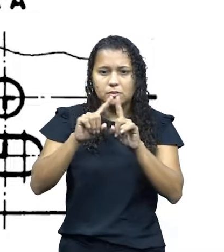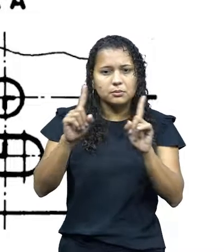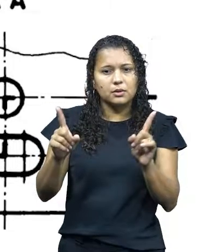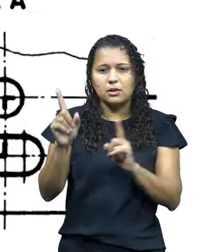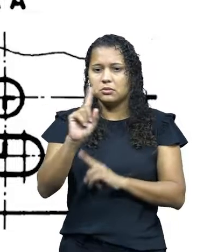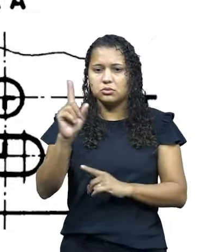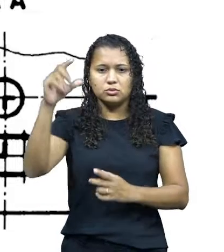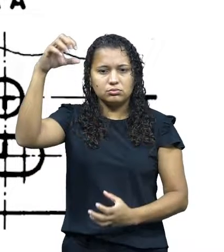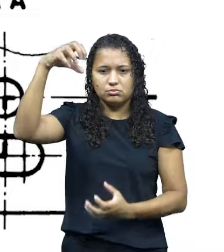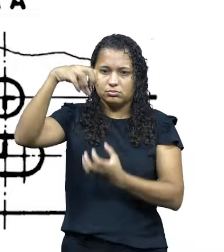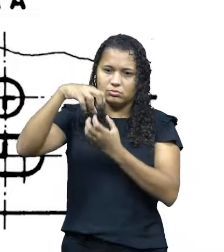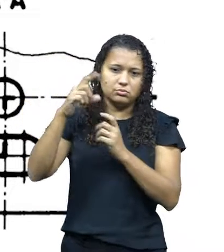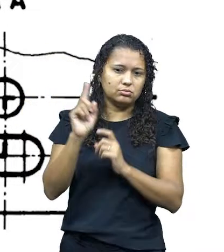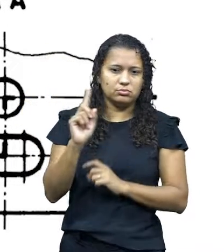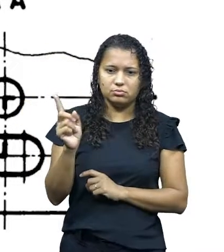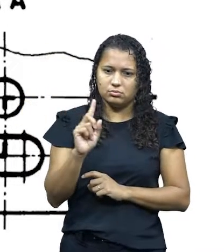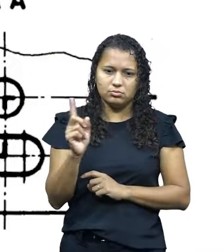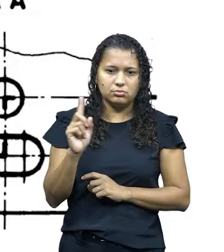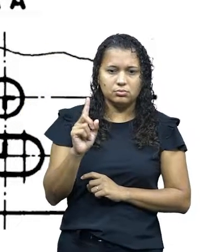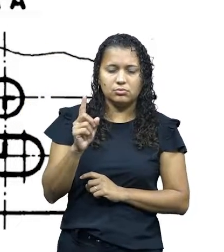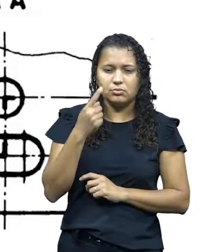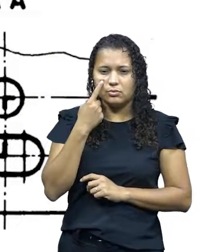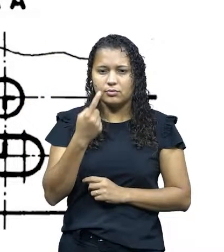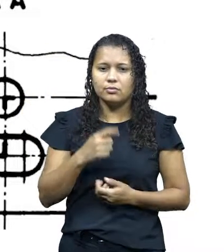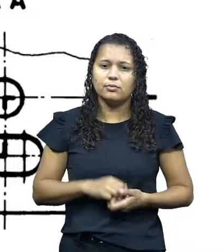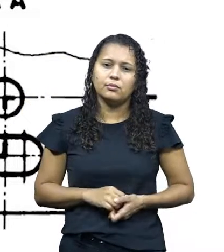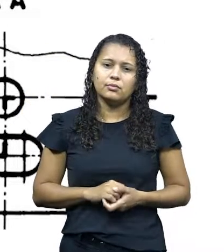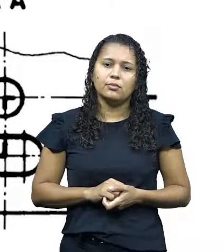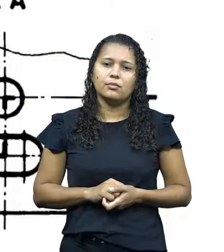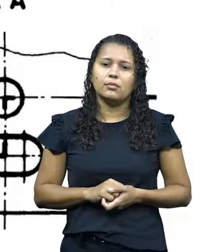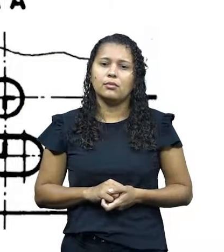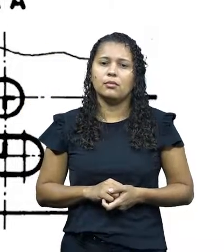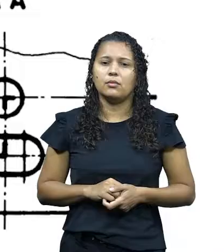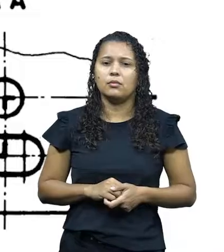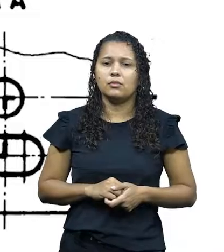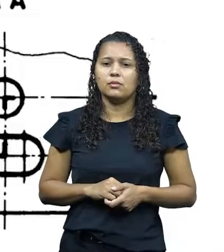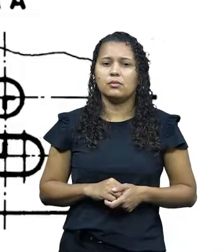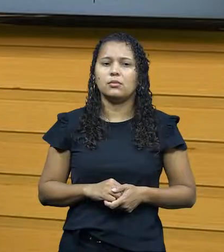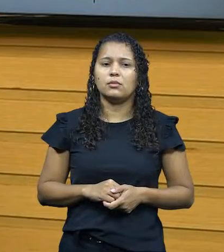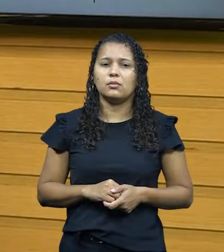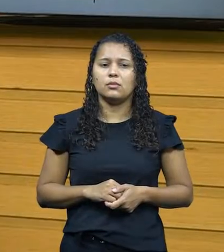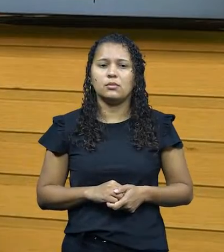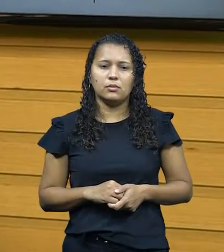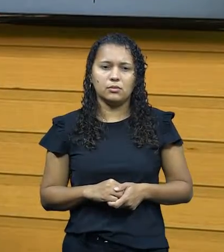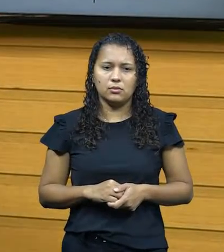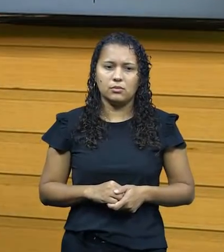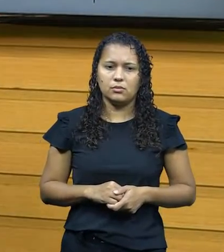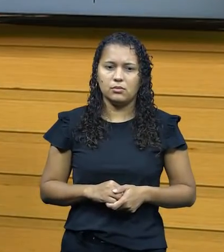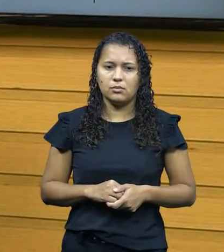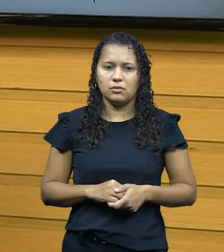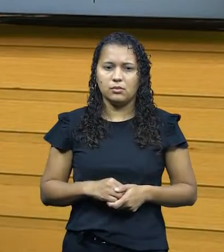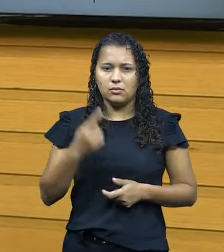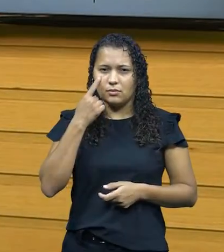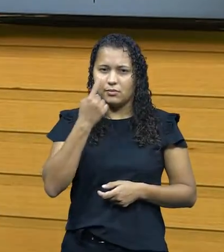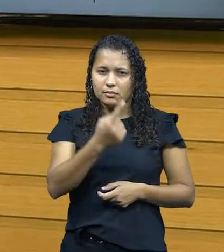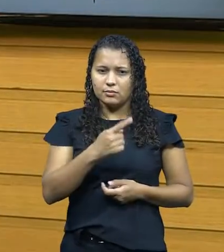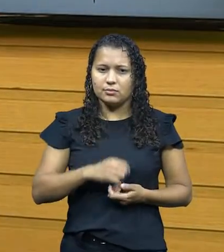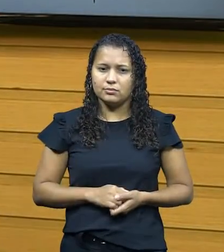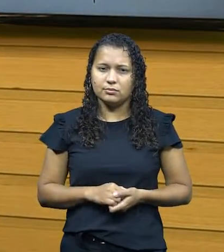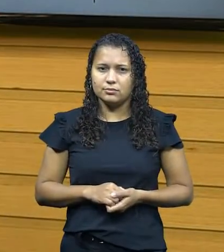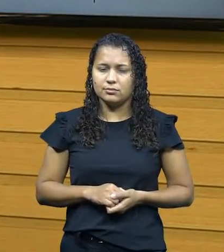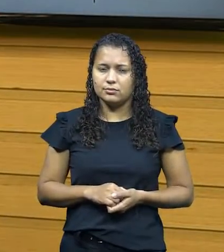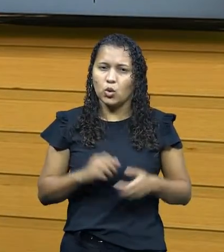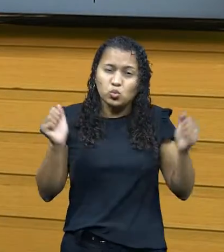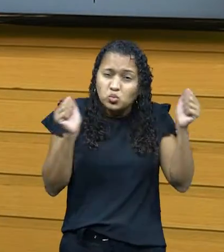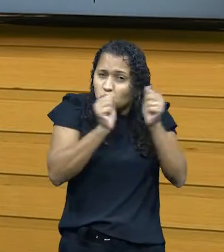direção, porém elas não estão se encontrando. Olha só para mim. É como se estivessem